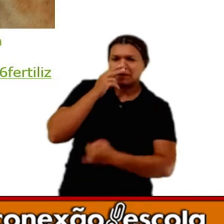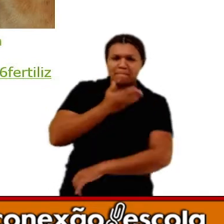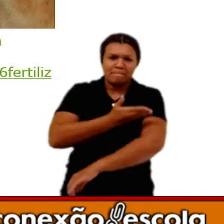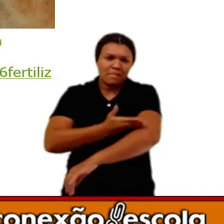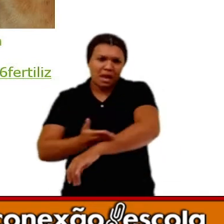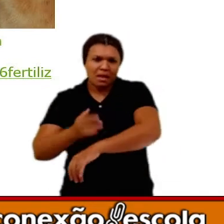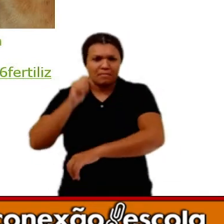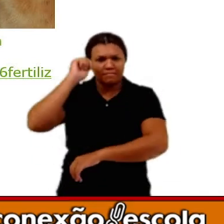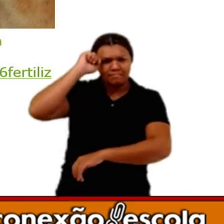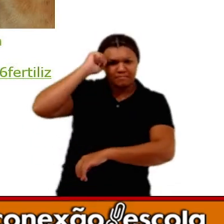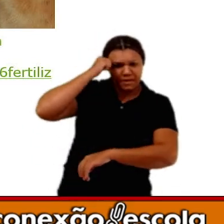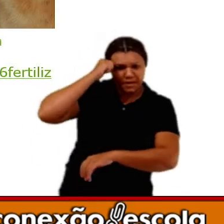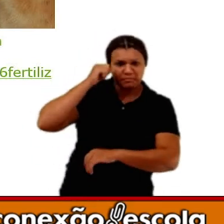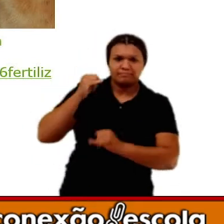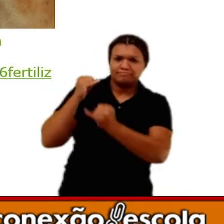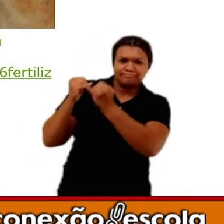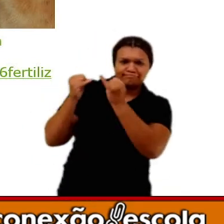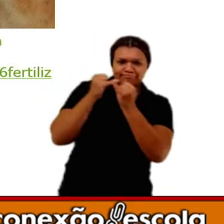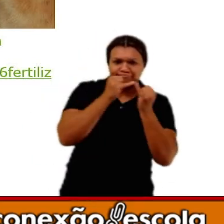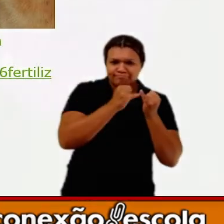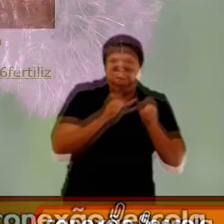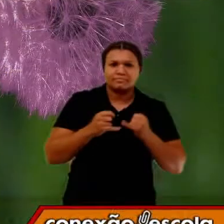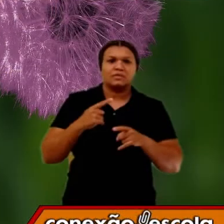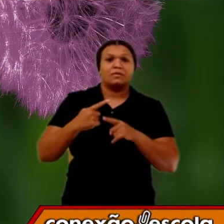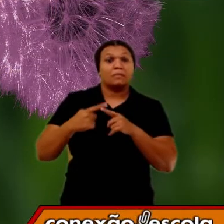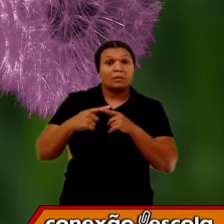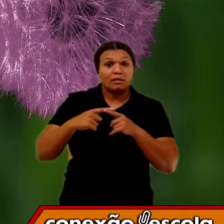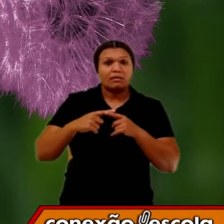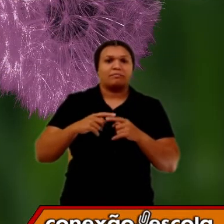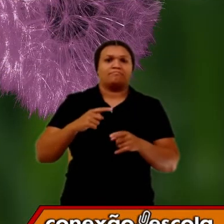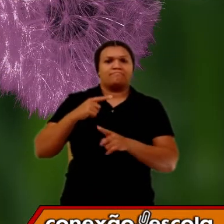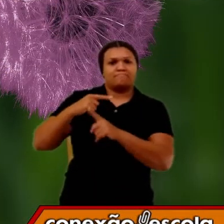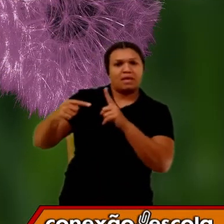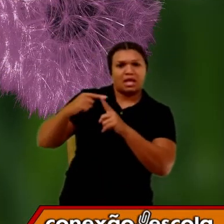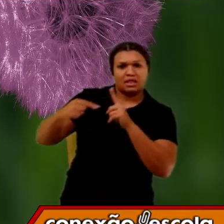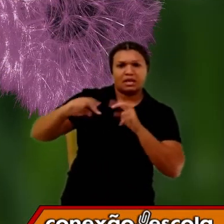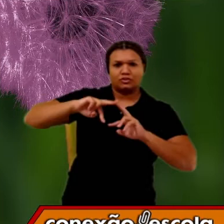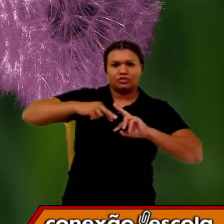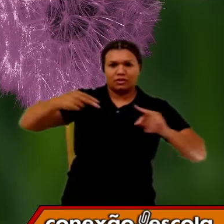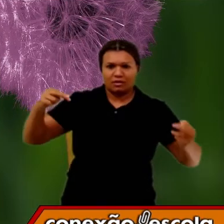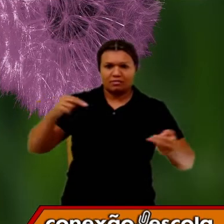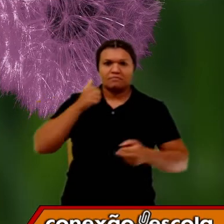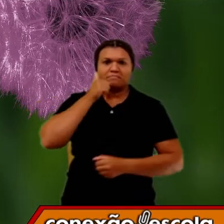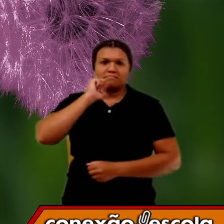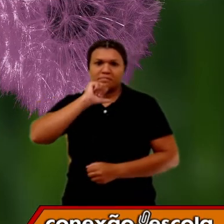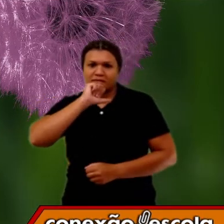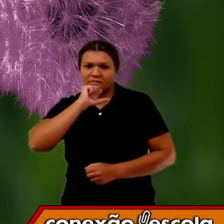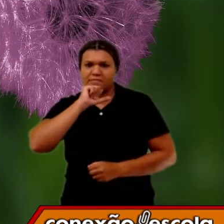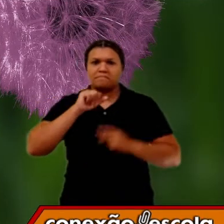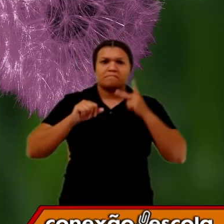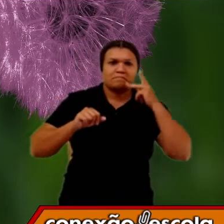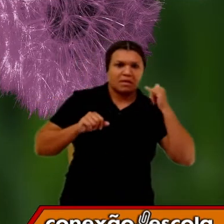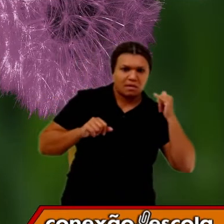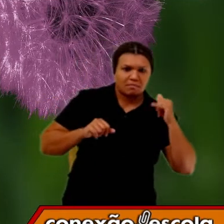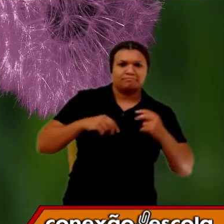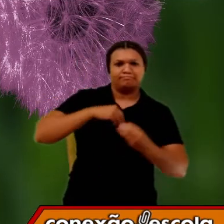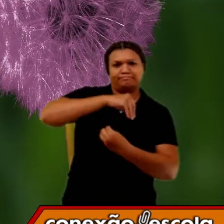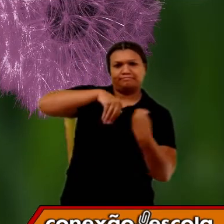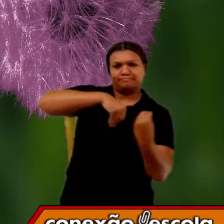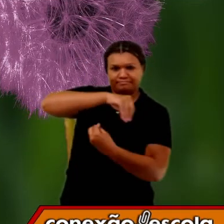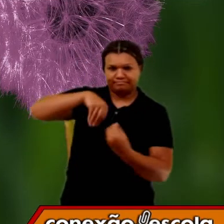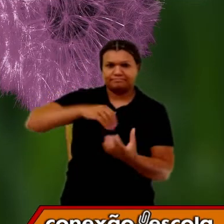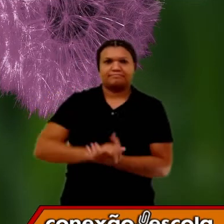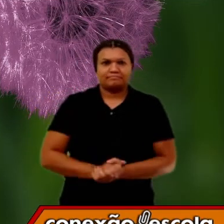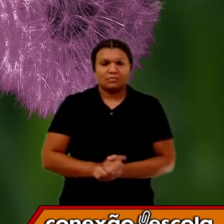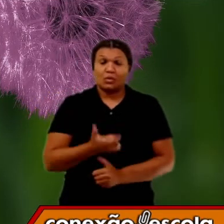são semelhantes porque metade do material genético vem do pai e metade do material genético vem da mãe. Outra